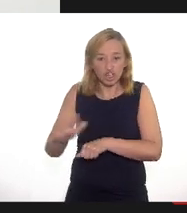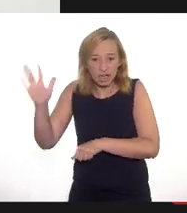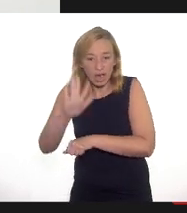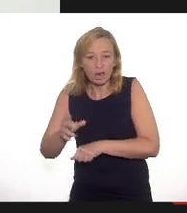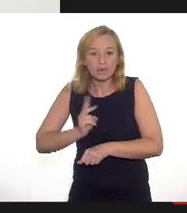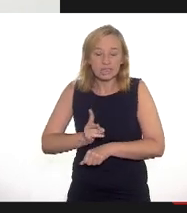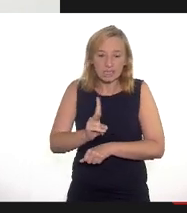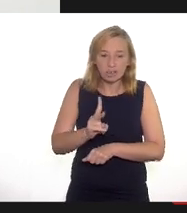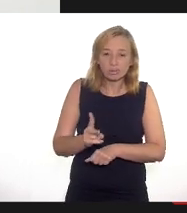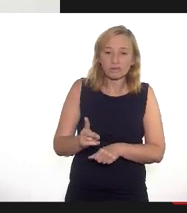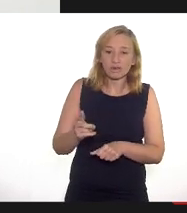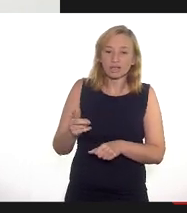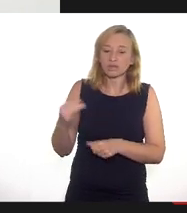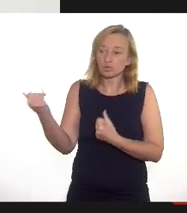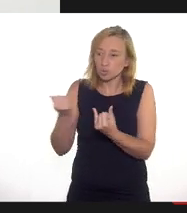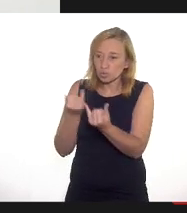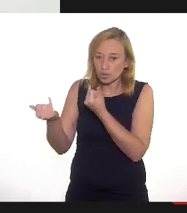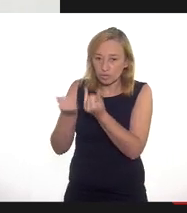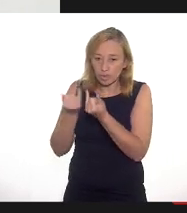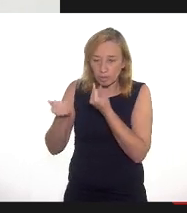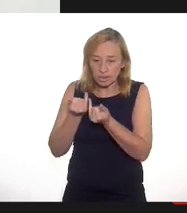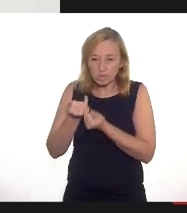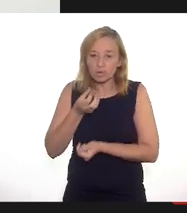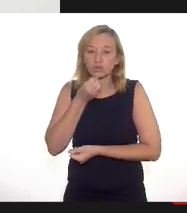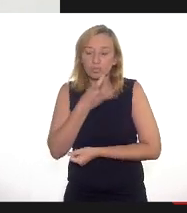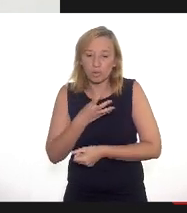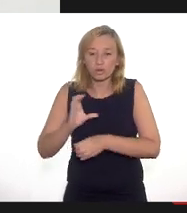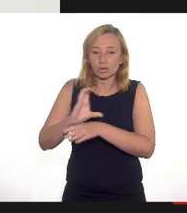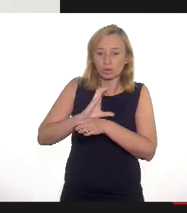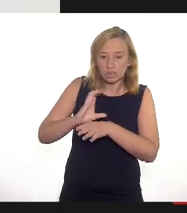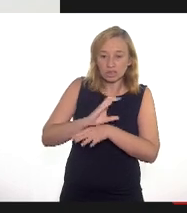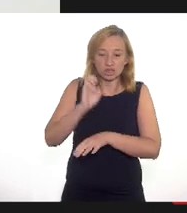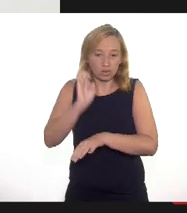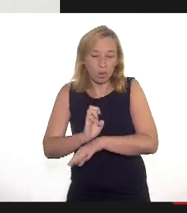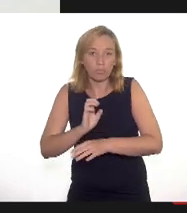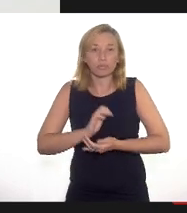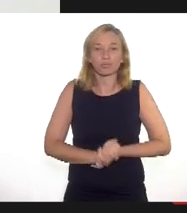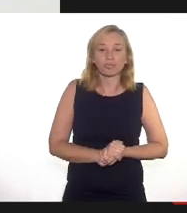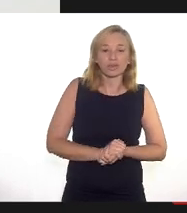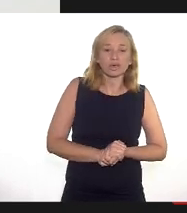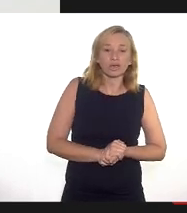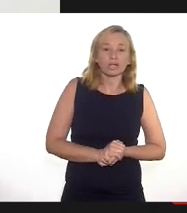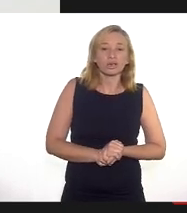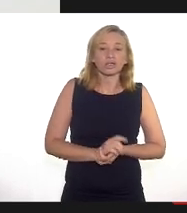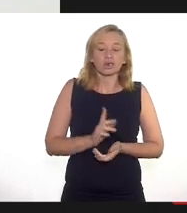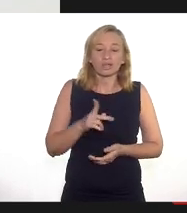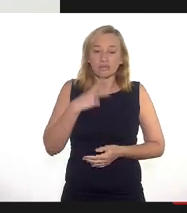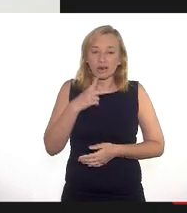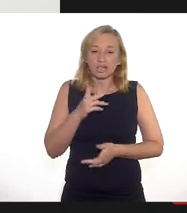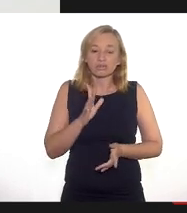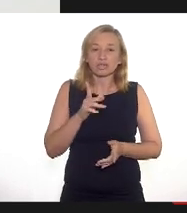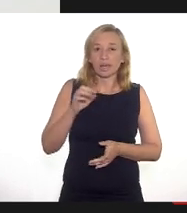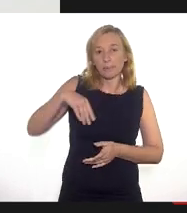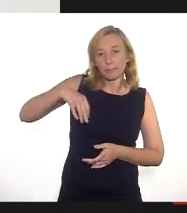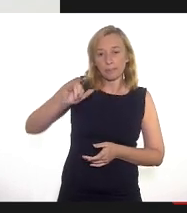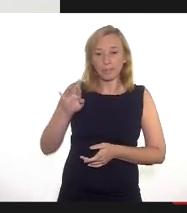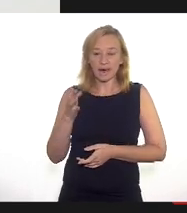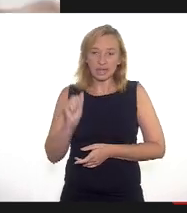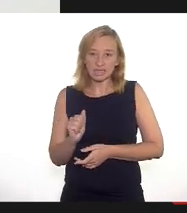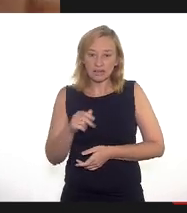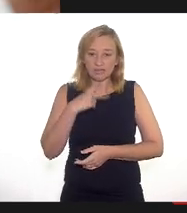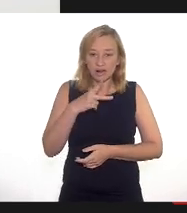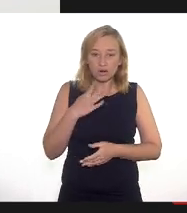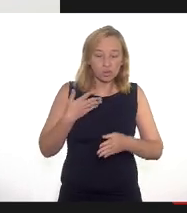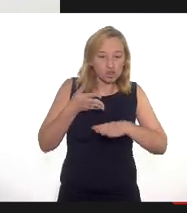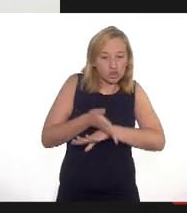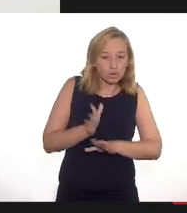sempre tivemos boas notícias vindo do Conselho Estadual. E aí, complementando o que a Márcia disse, quando